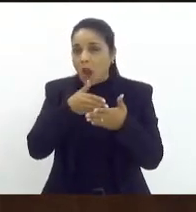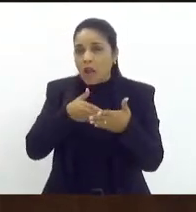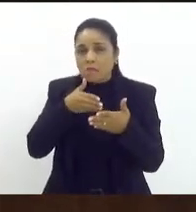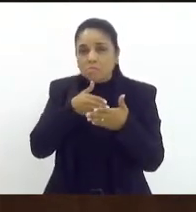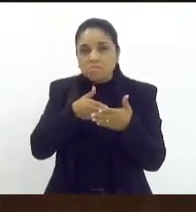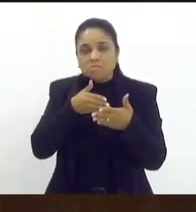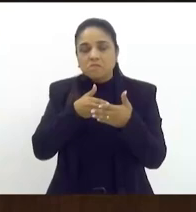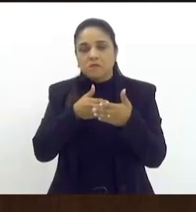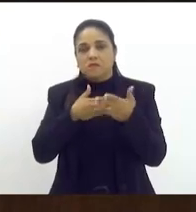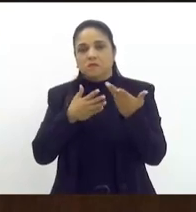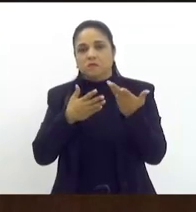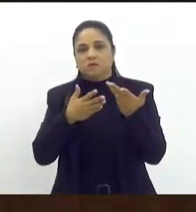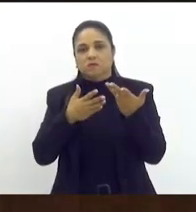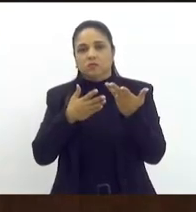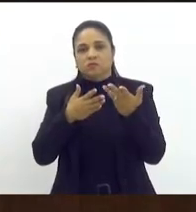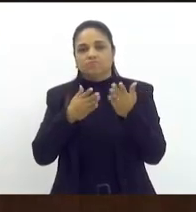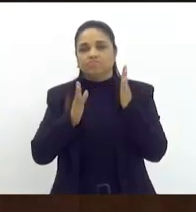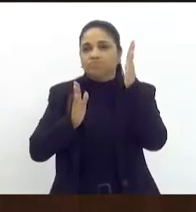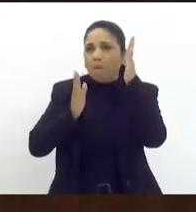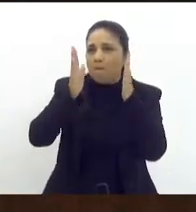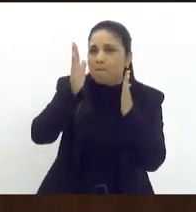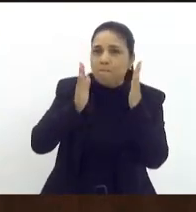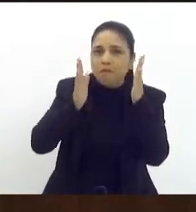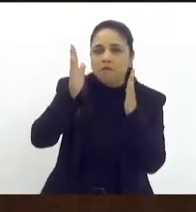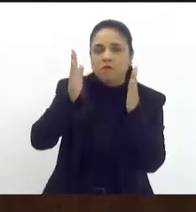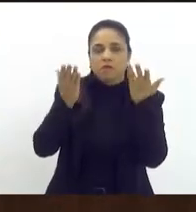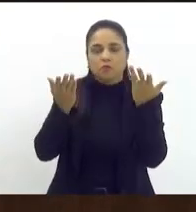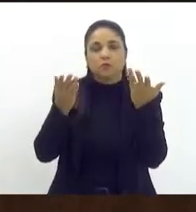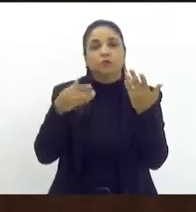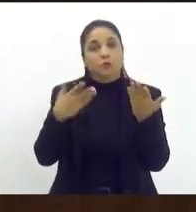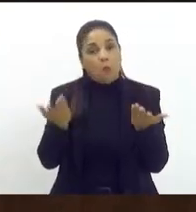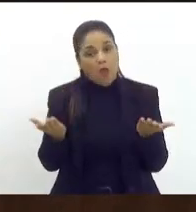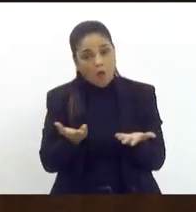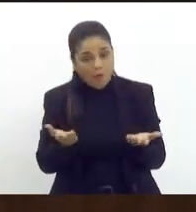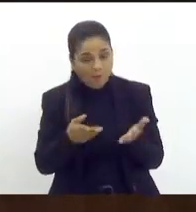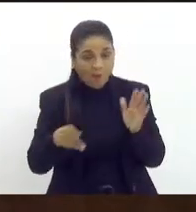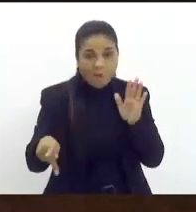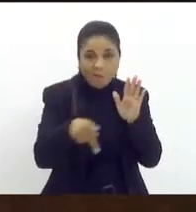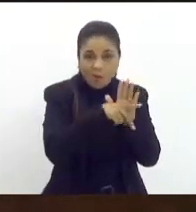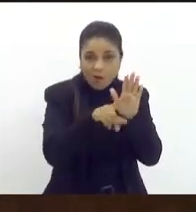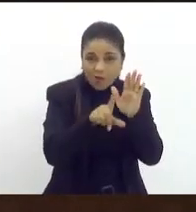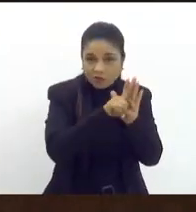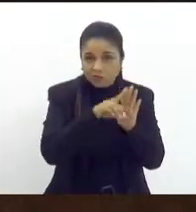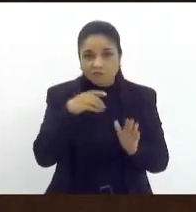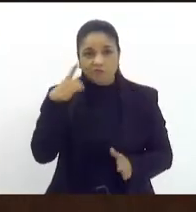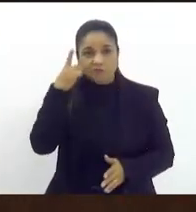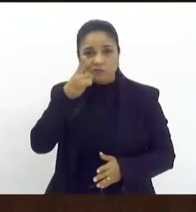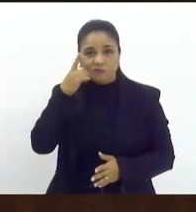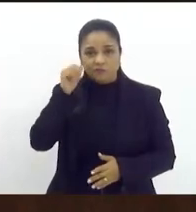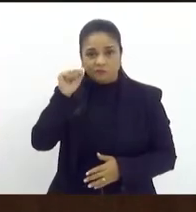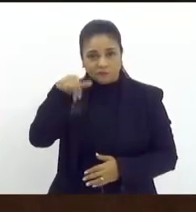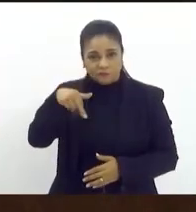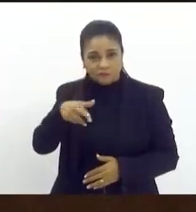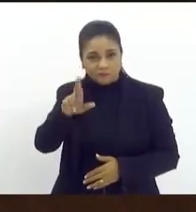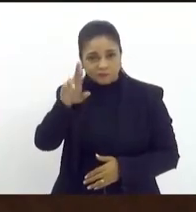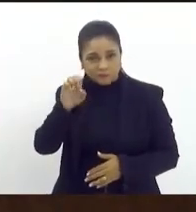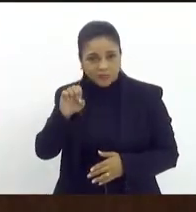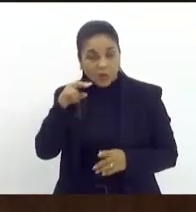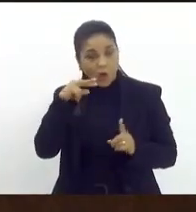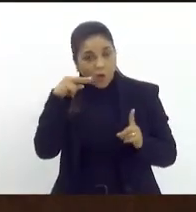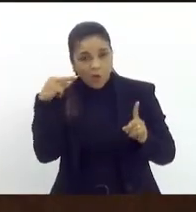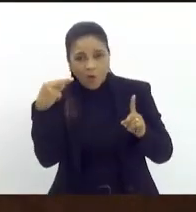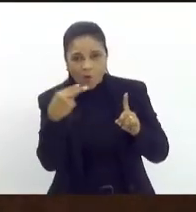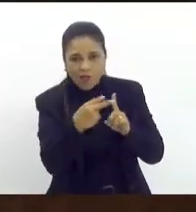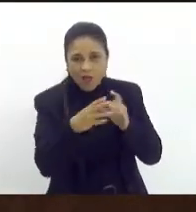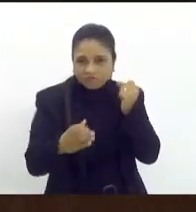prescricional Então acho que esse projeto é do deputado Andréa Correia quando tem esse olhar de